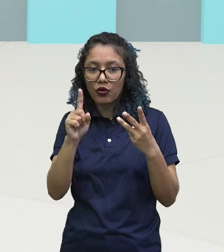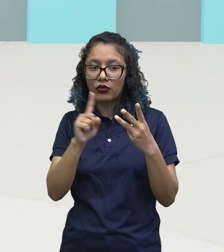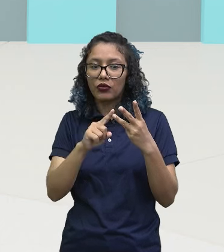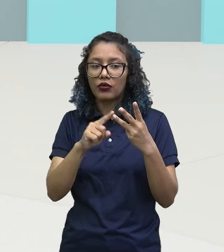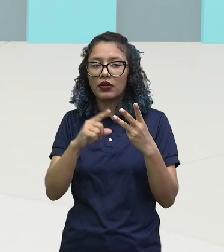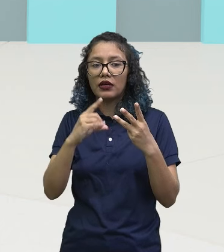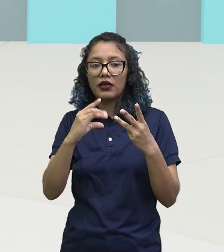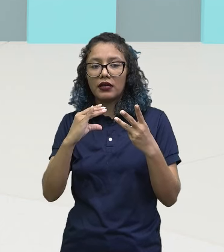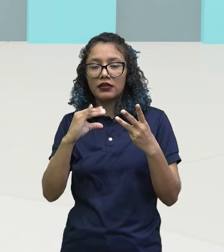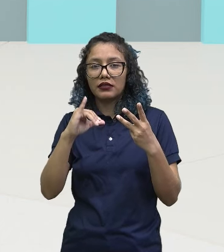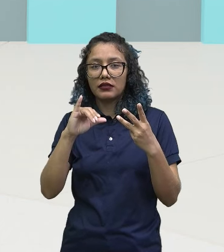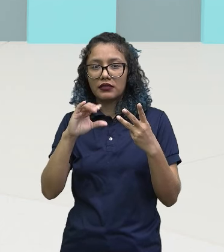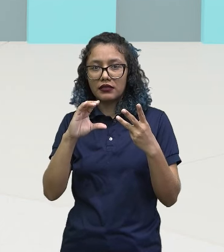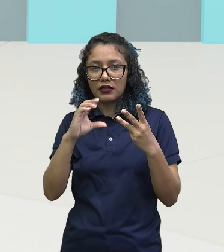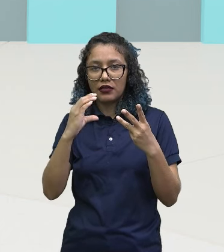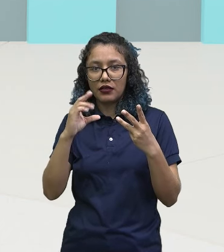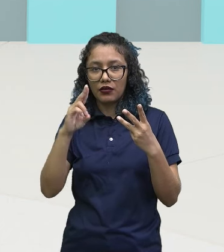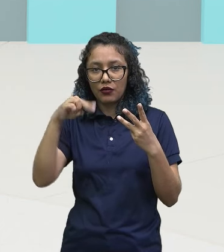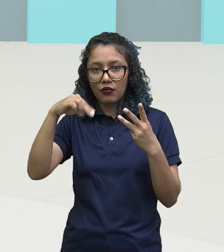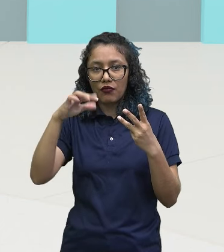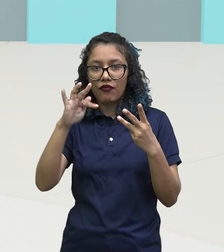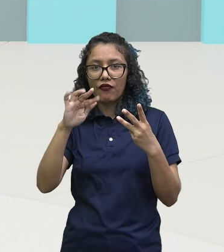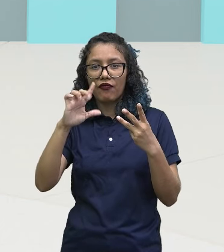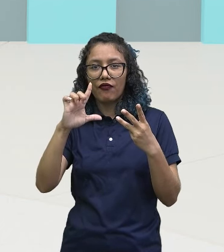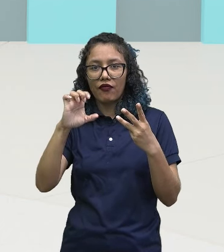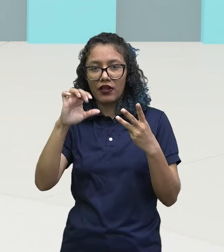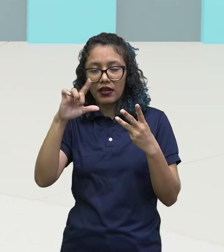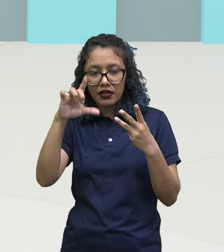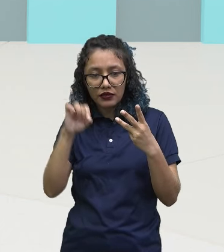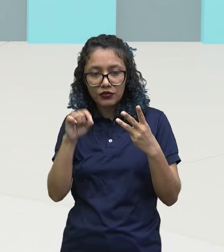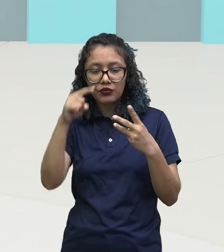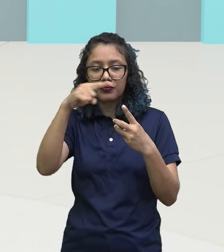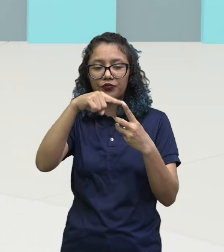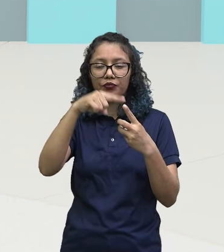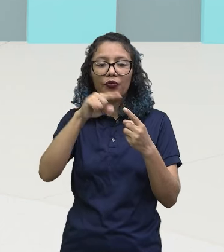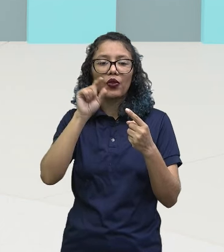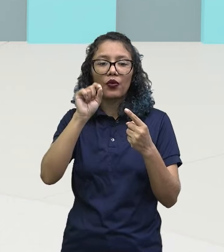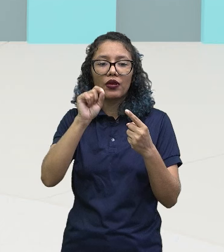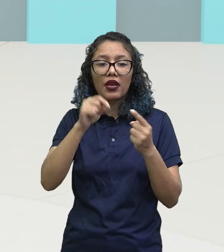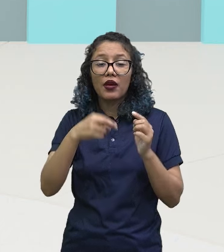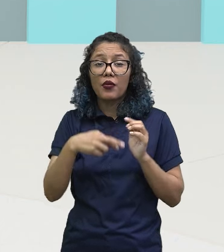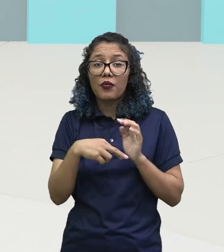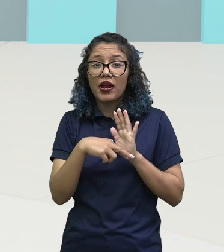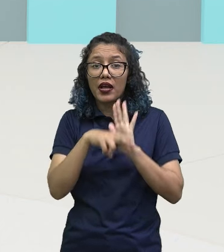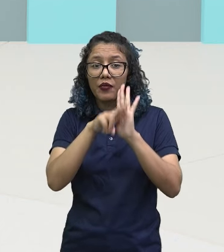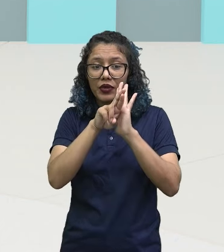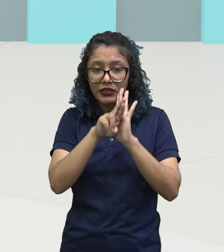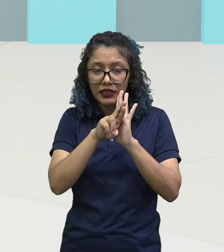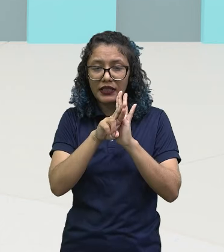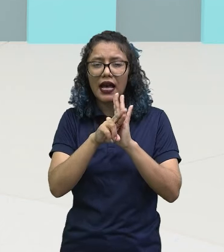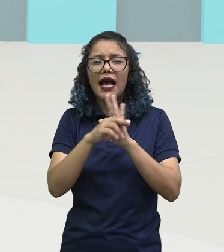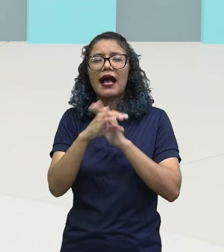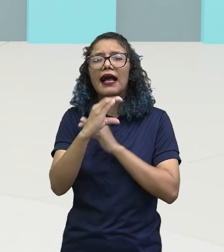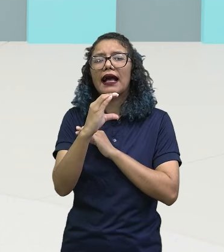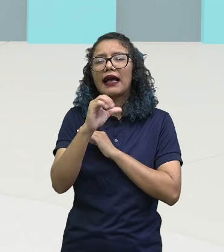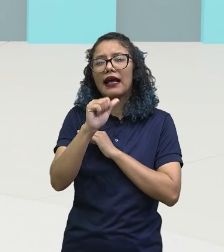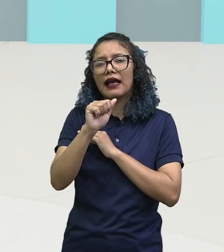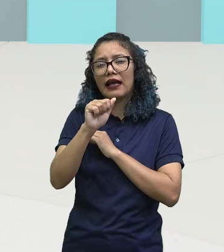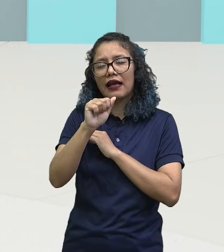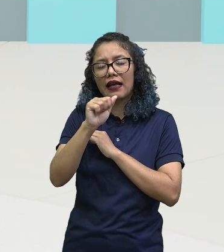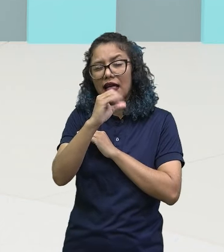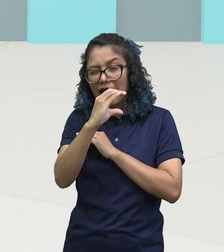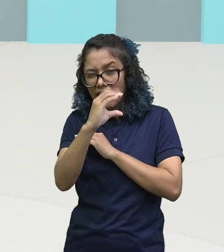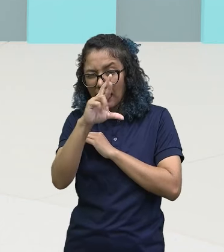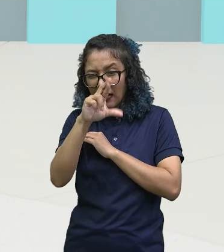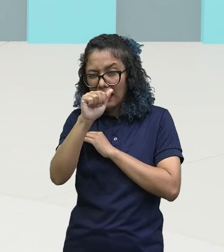circunflexo. Vamos entender a diferença. O grave é para indicar o processo de crase. Eu acho que vocês já ouviram falar desse conceito